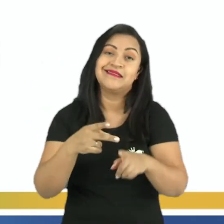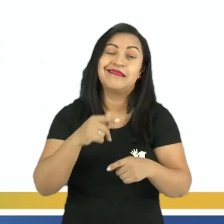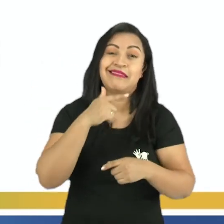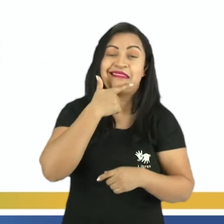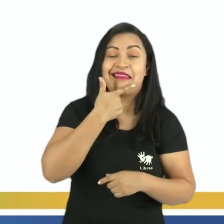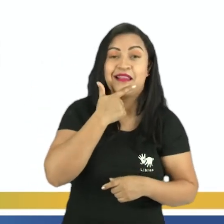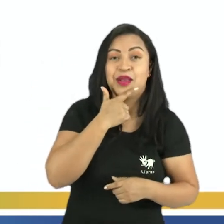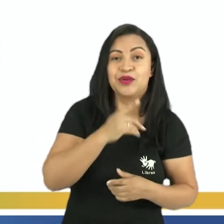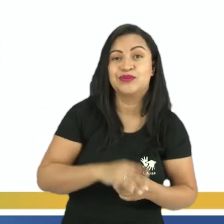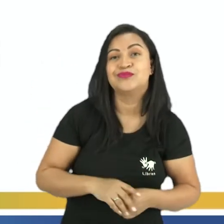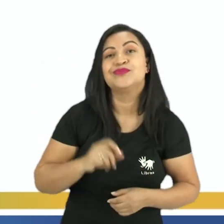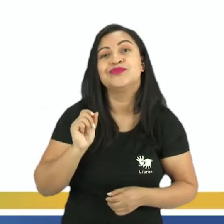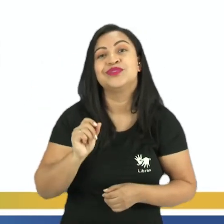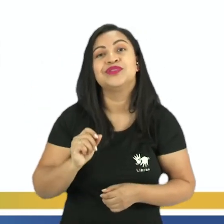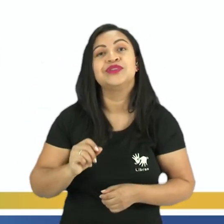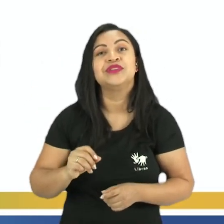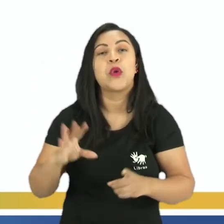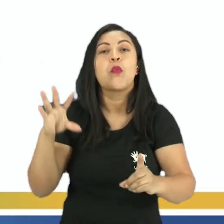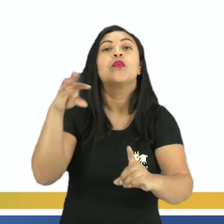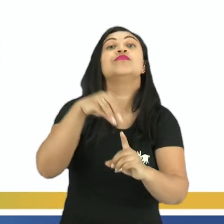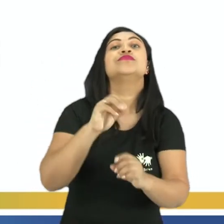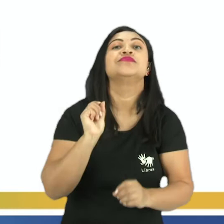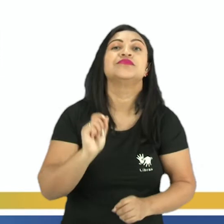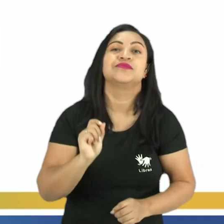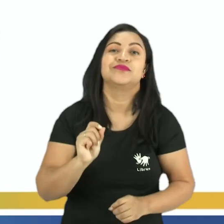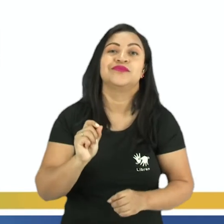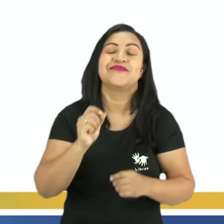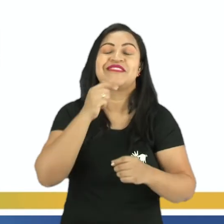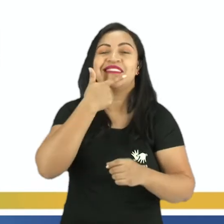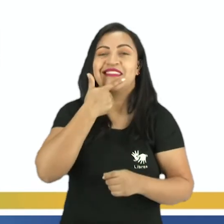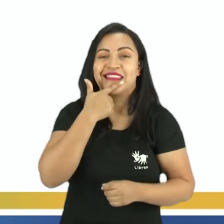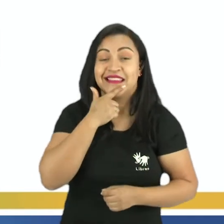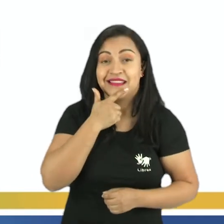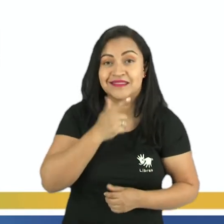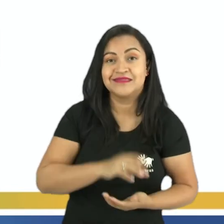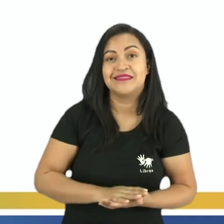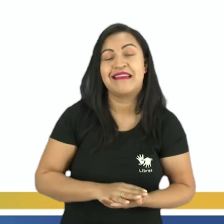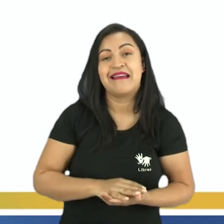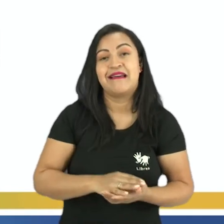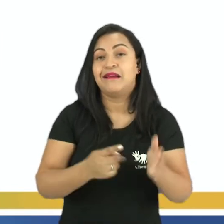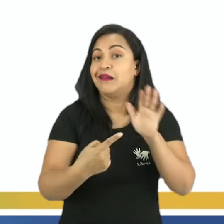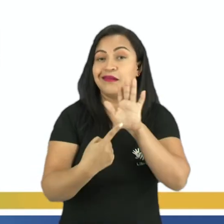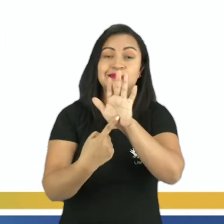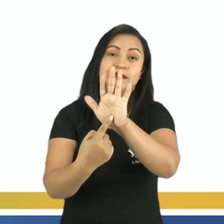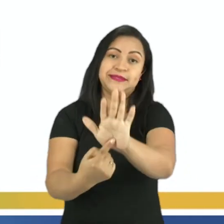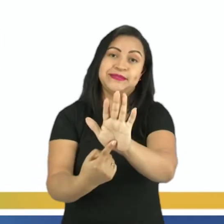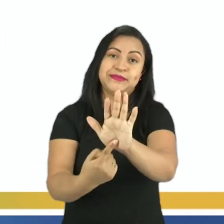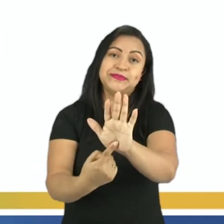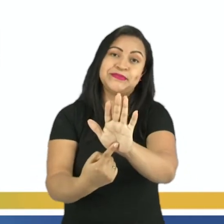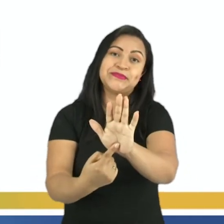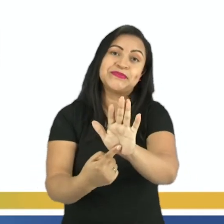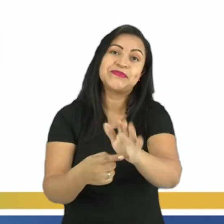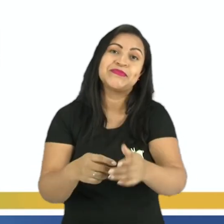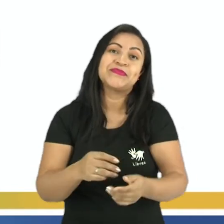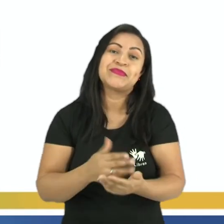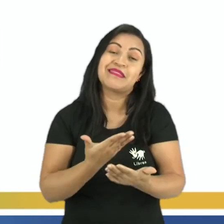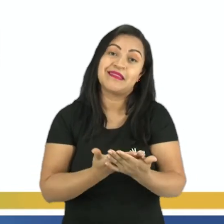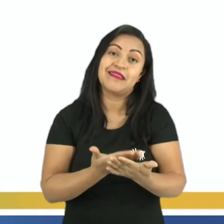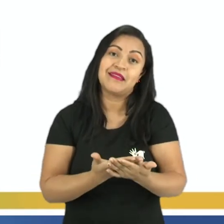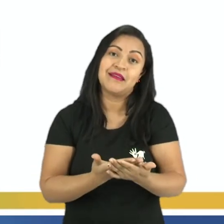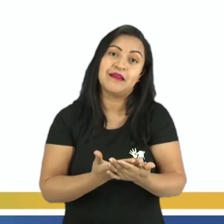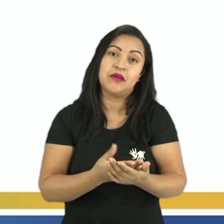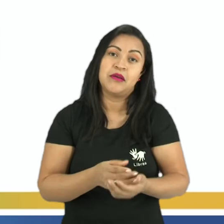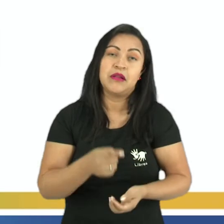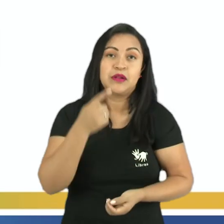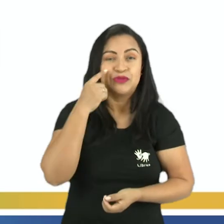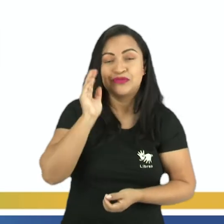tem um objetivo completamente oposto, que é o riso, né? A cena mostrada na aula, percebemos